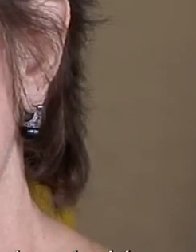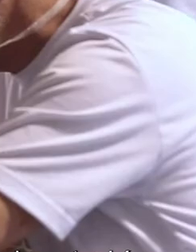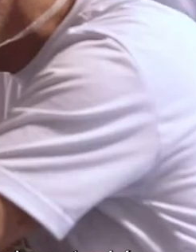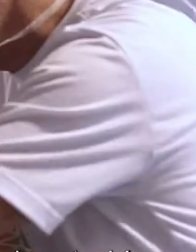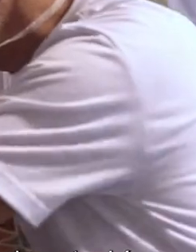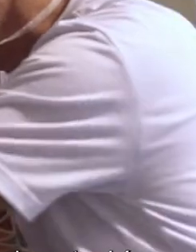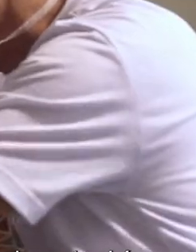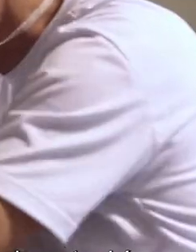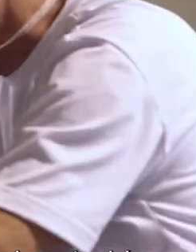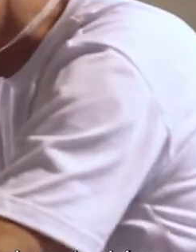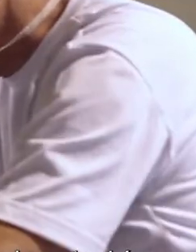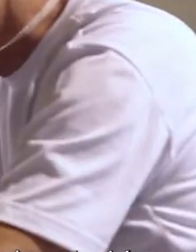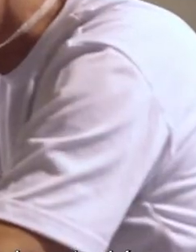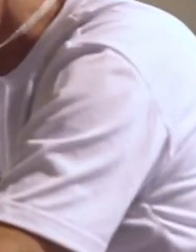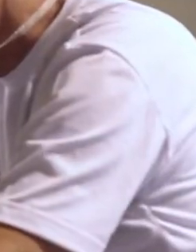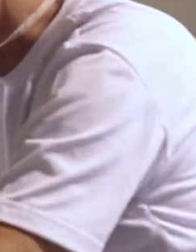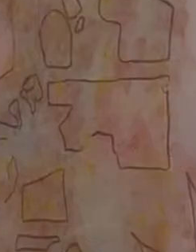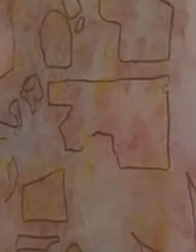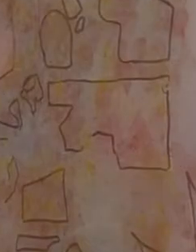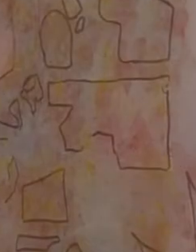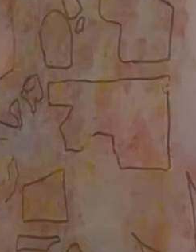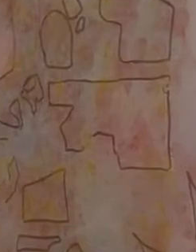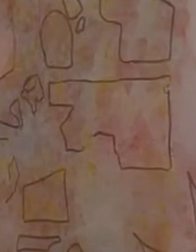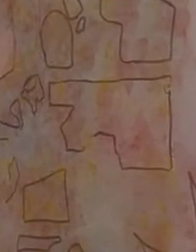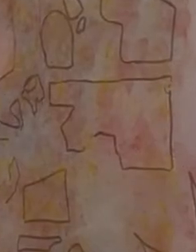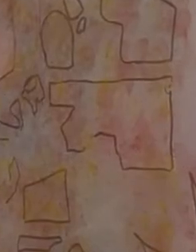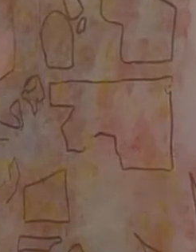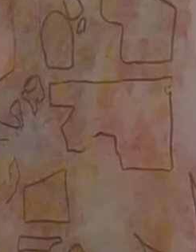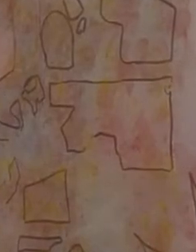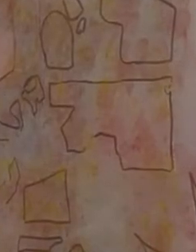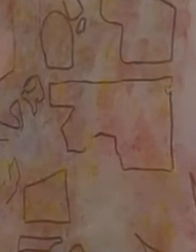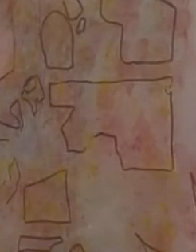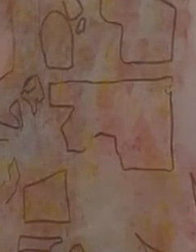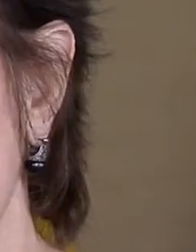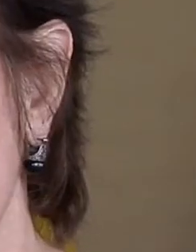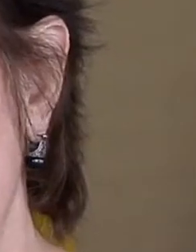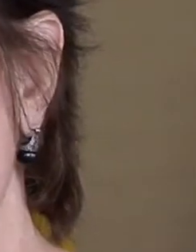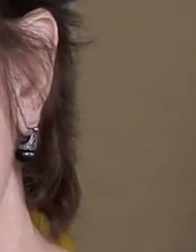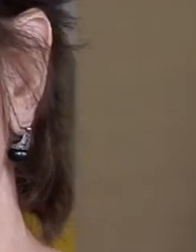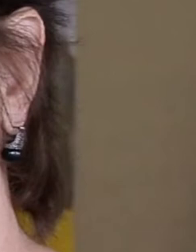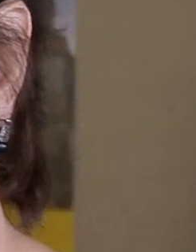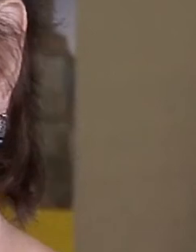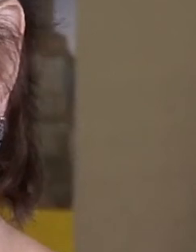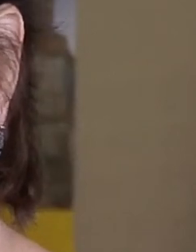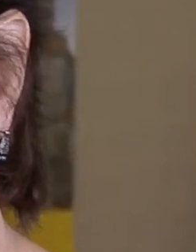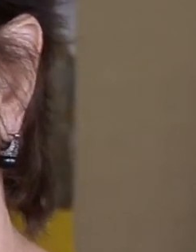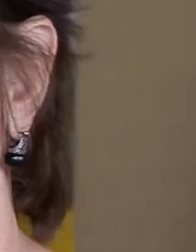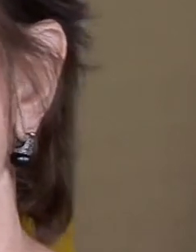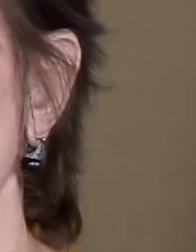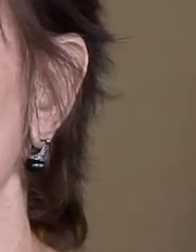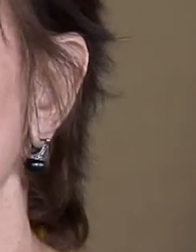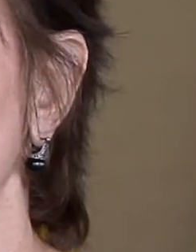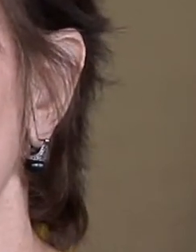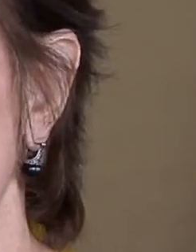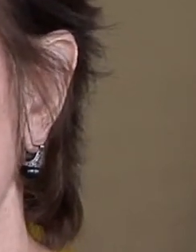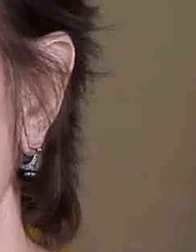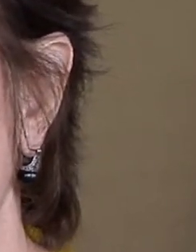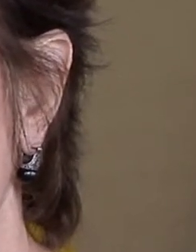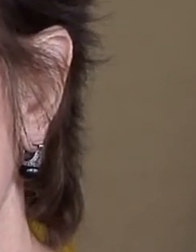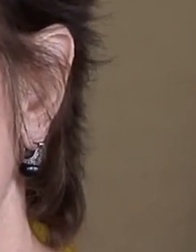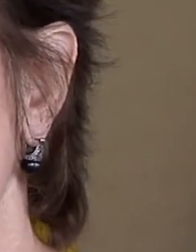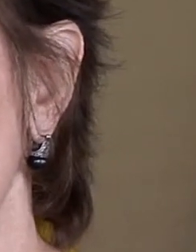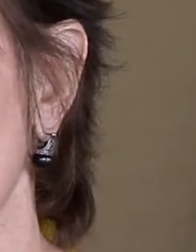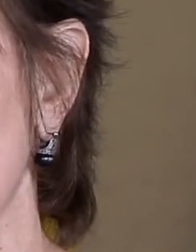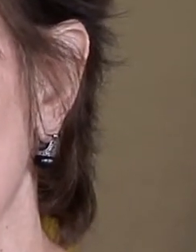nesse público adulto. Por meio do trabalho, eles conseguem captar muito desses conceitos, né? Tanto da importância